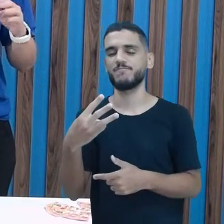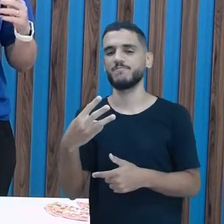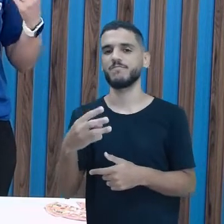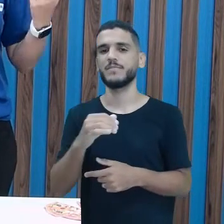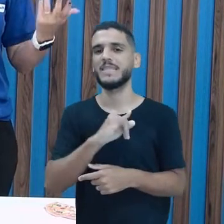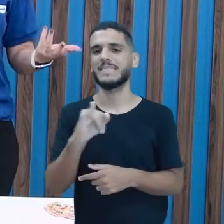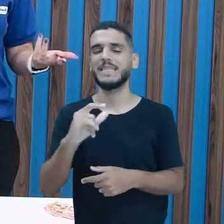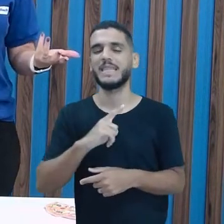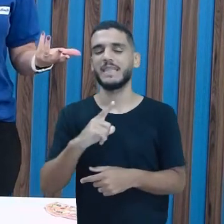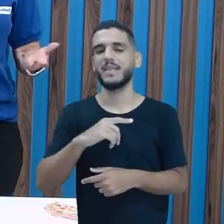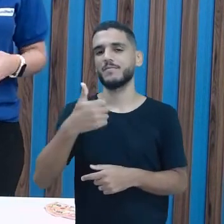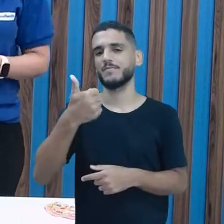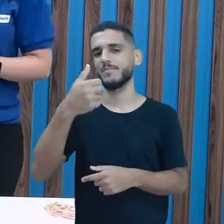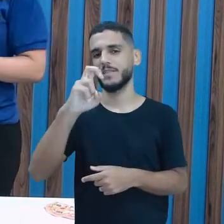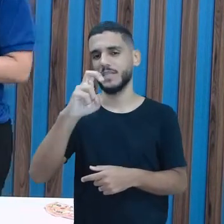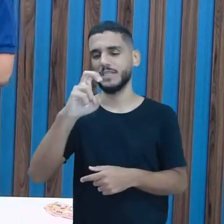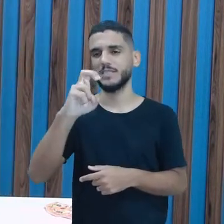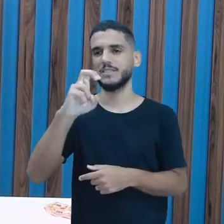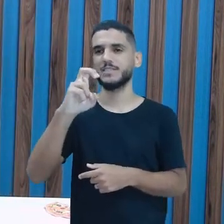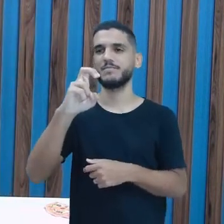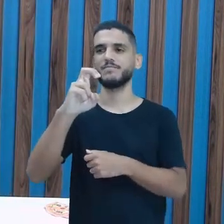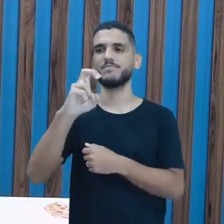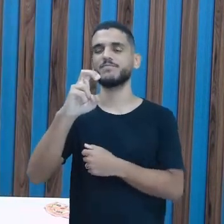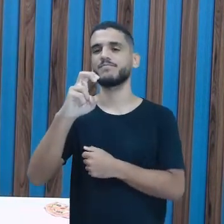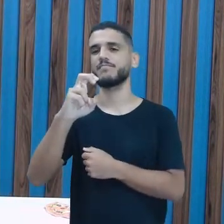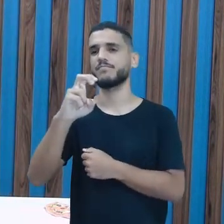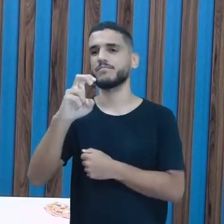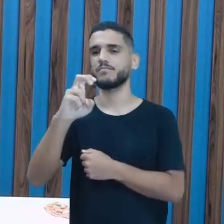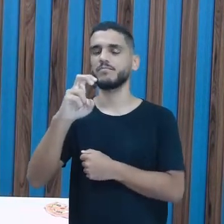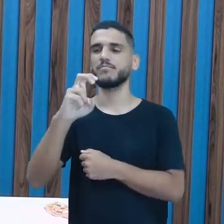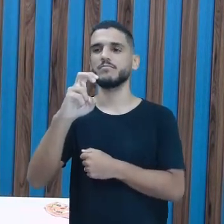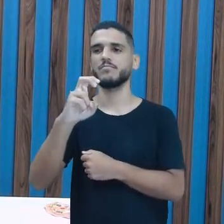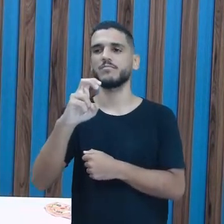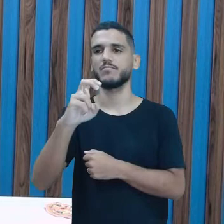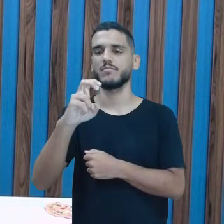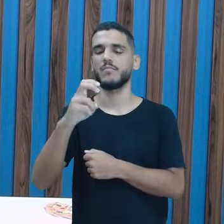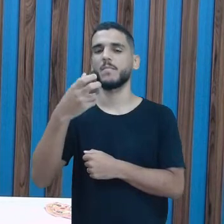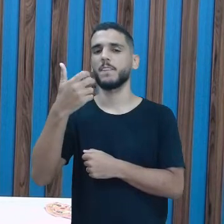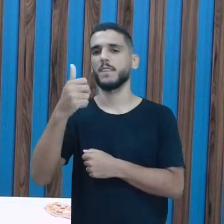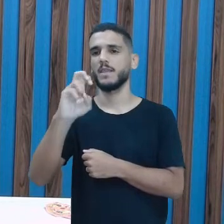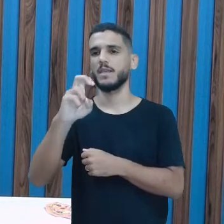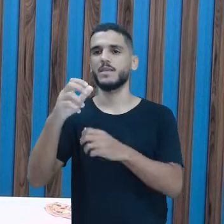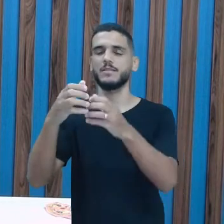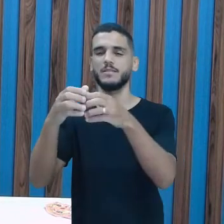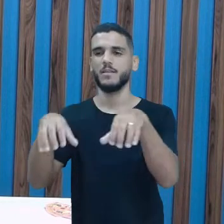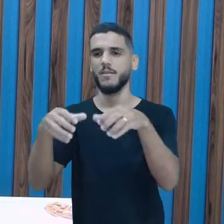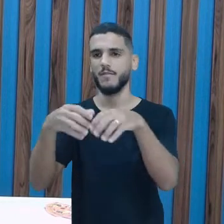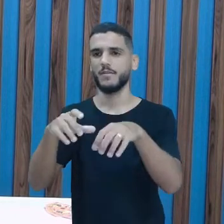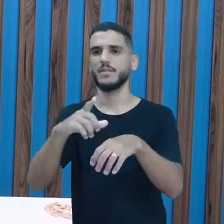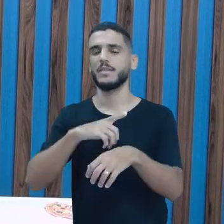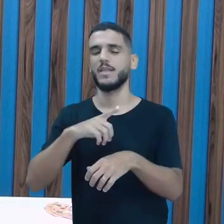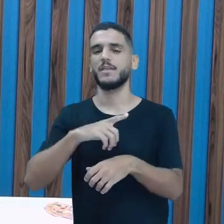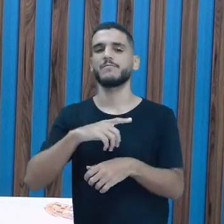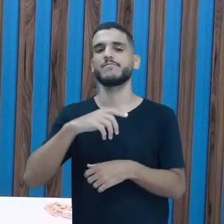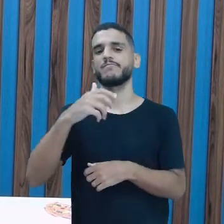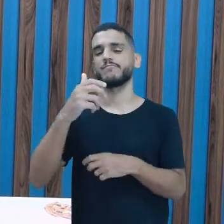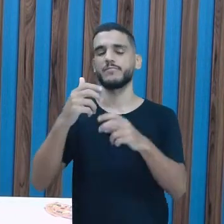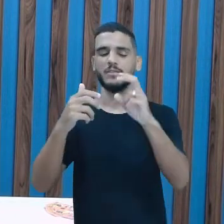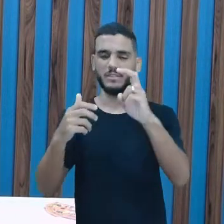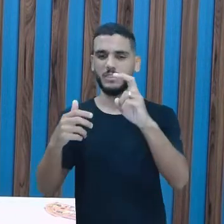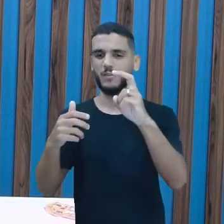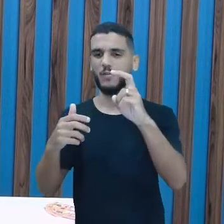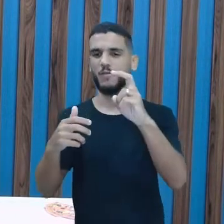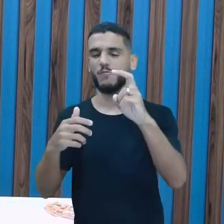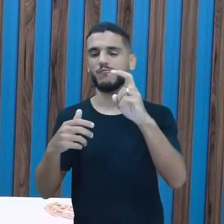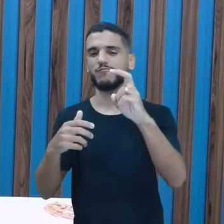tem 15 ovos, eu já sei aqui, ó, esse desenho está até me ajudando, porque eu tenho 5, 5